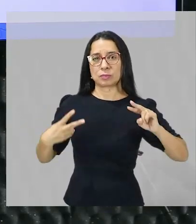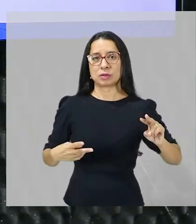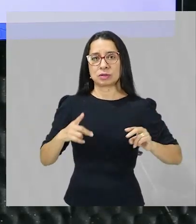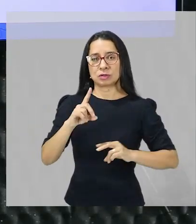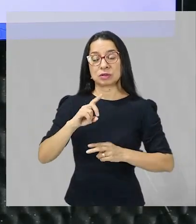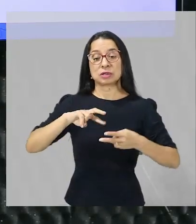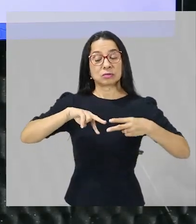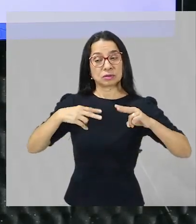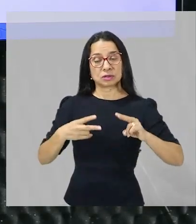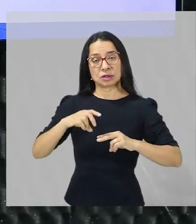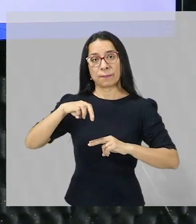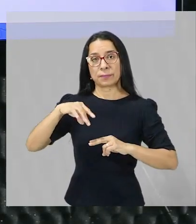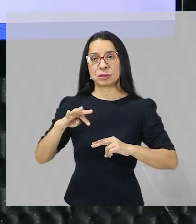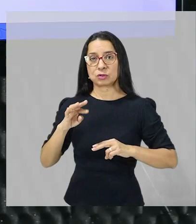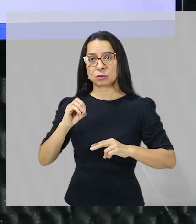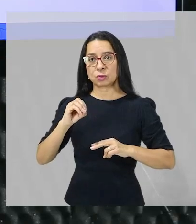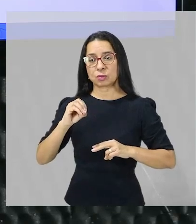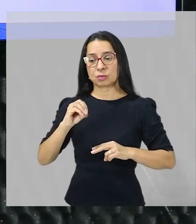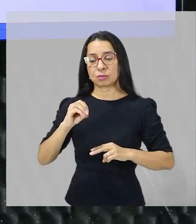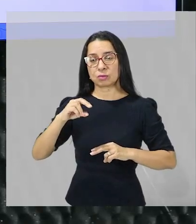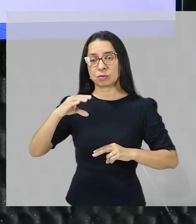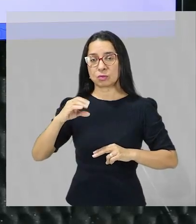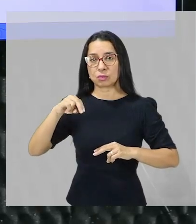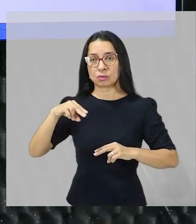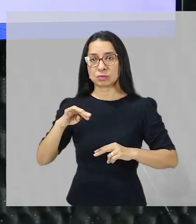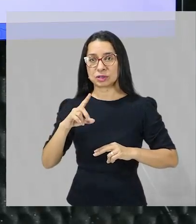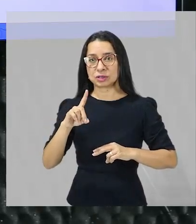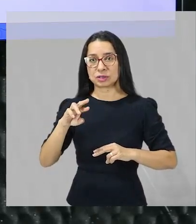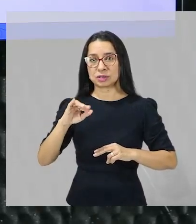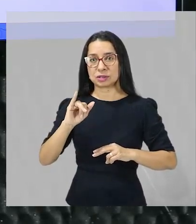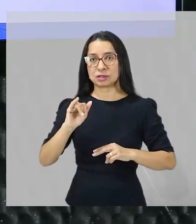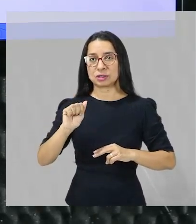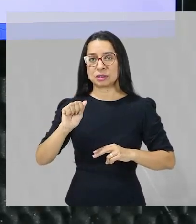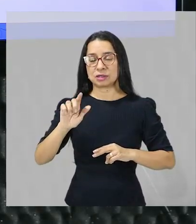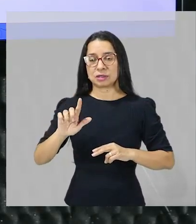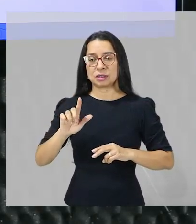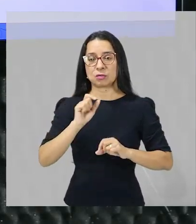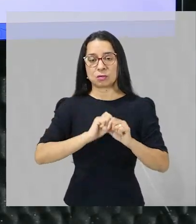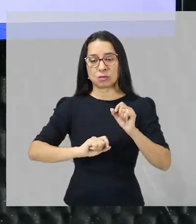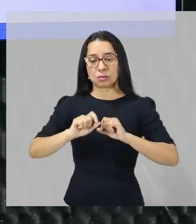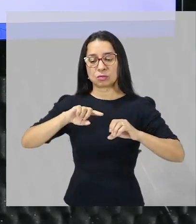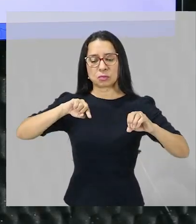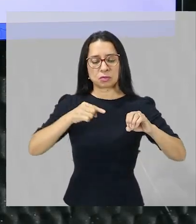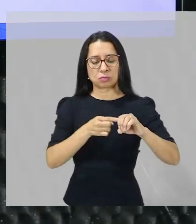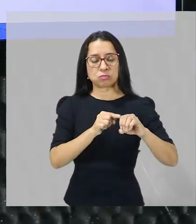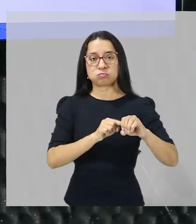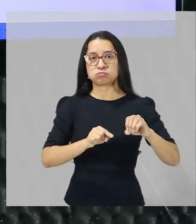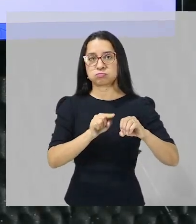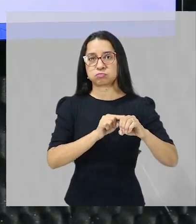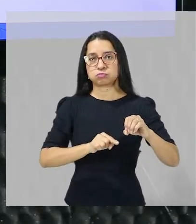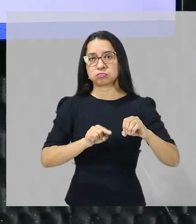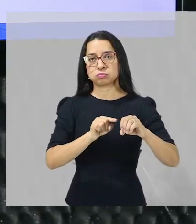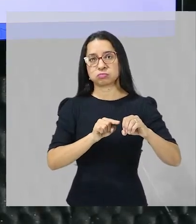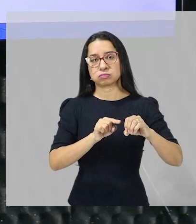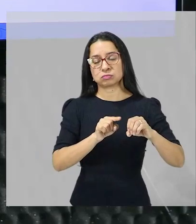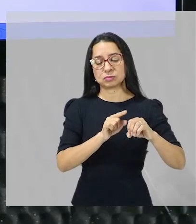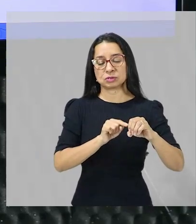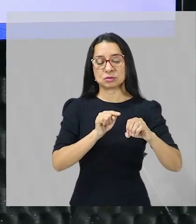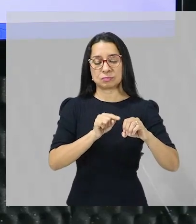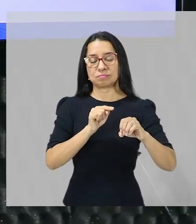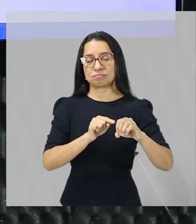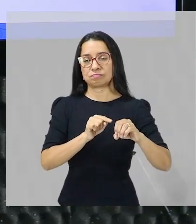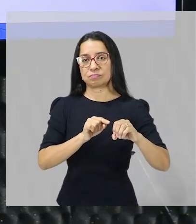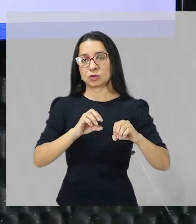DNA mitocondrial. Então, quando, por exemplo, um espermatozoide fecunda um óvulo, este